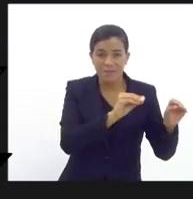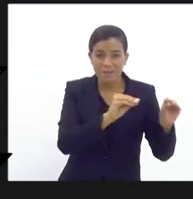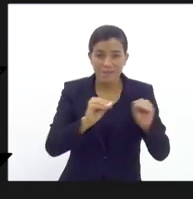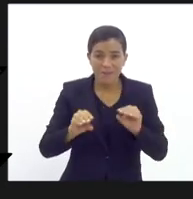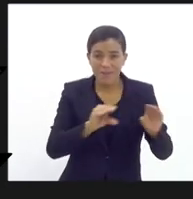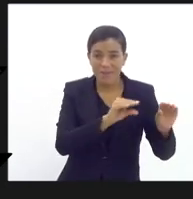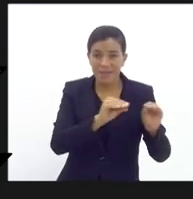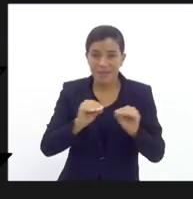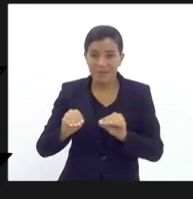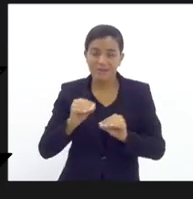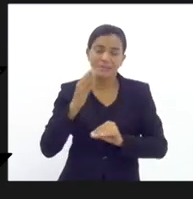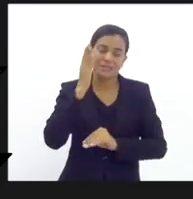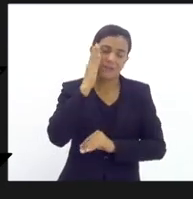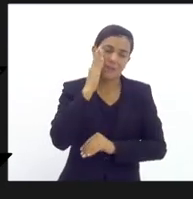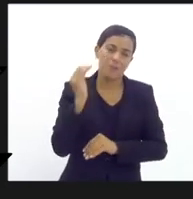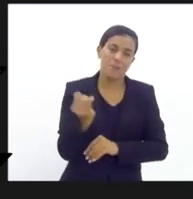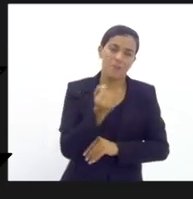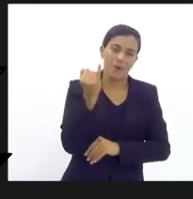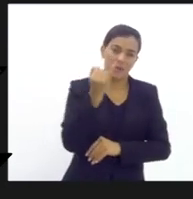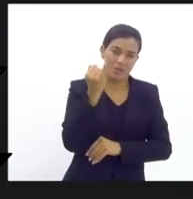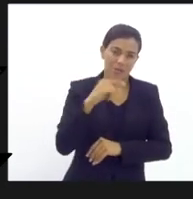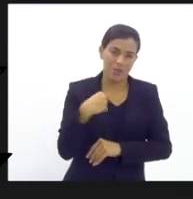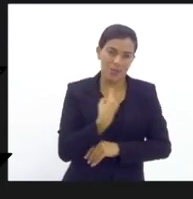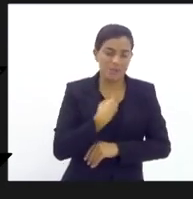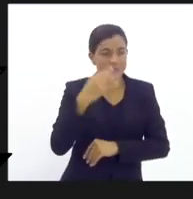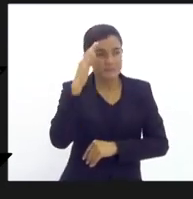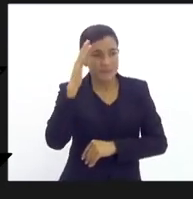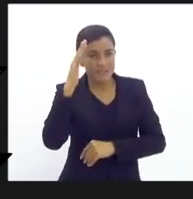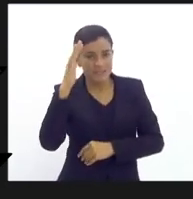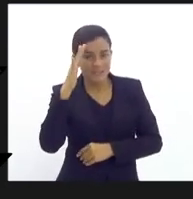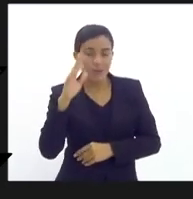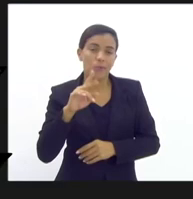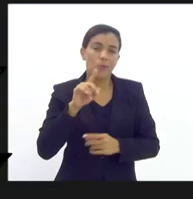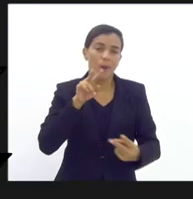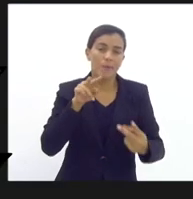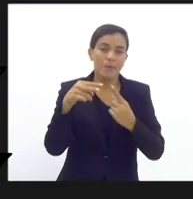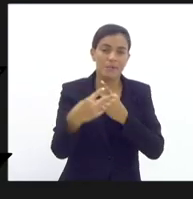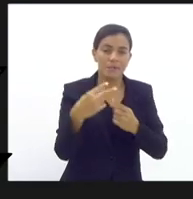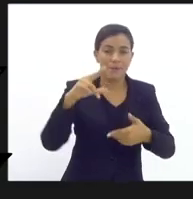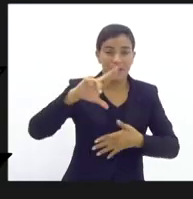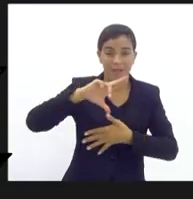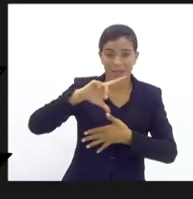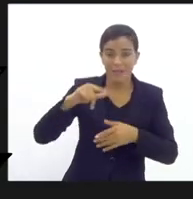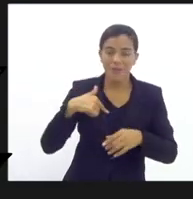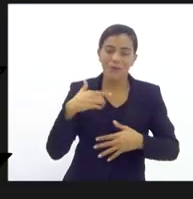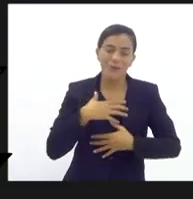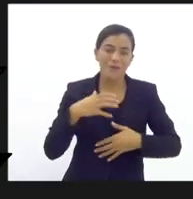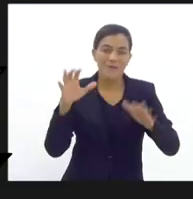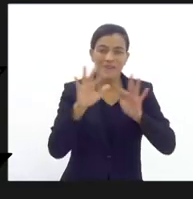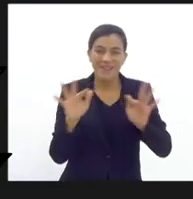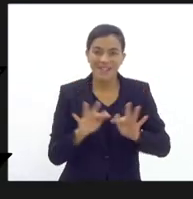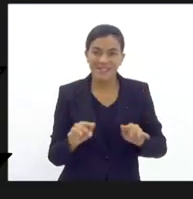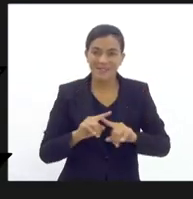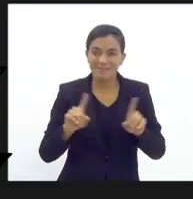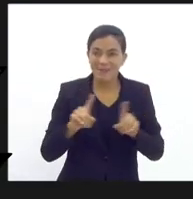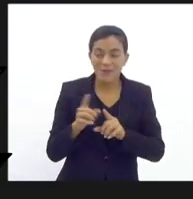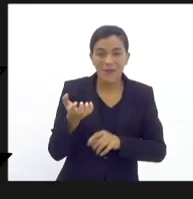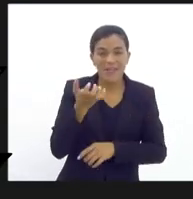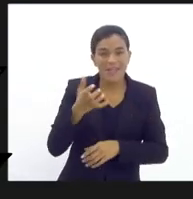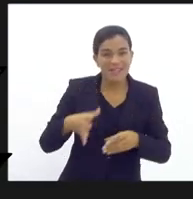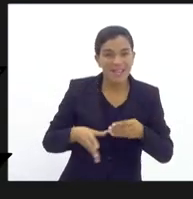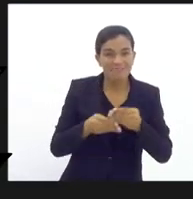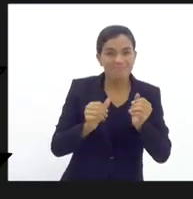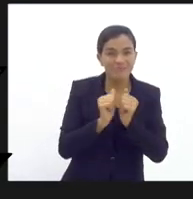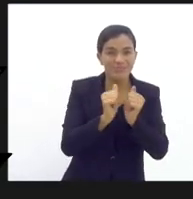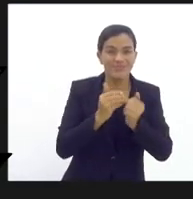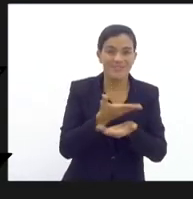né sabemos o quanto é importante a gente pensar migração numa perspectiva latino-americana estou muito feliz de estar aqui mas queria muito estar aí com